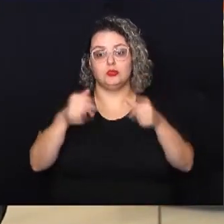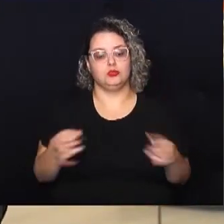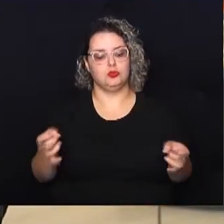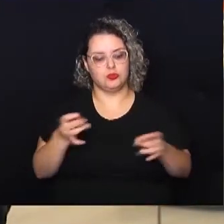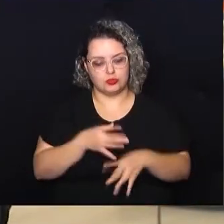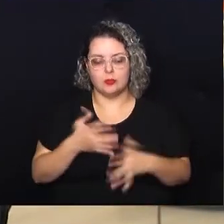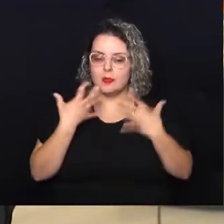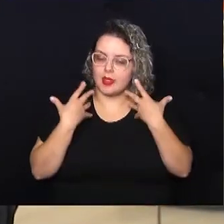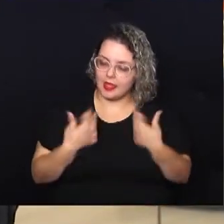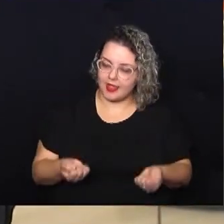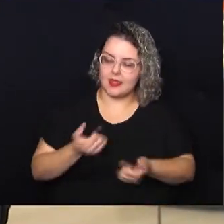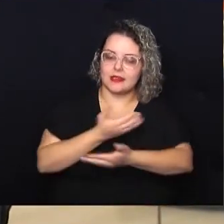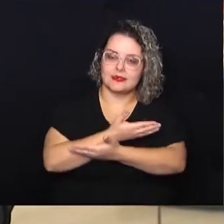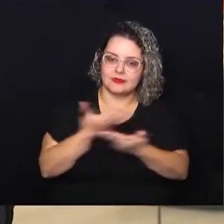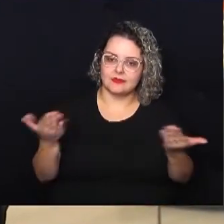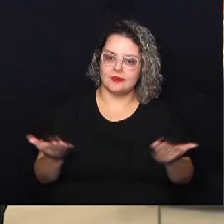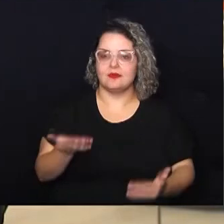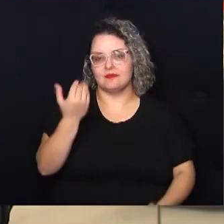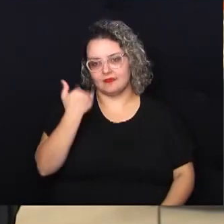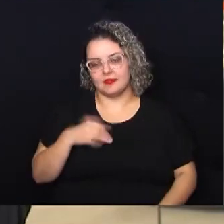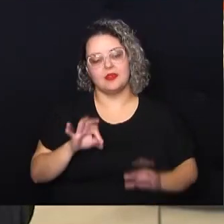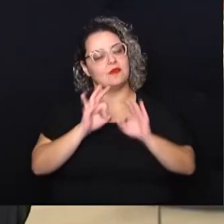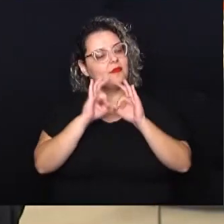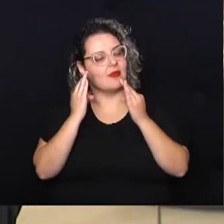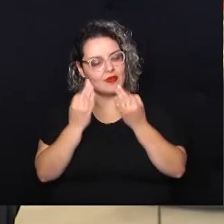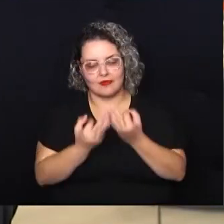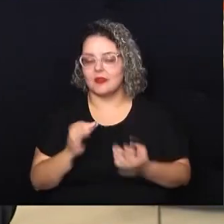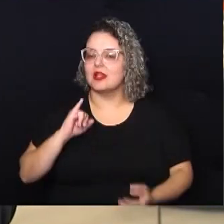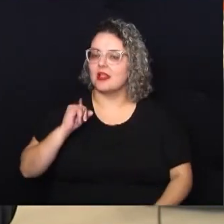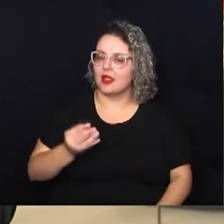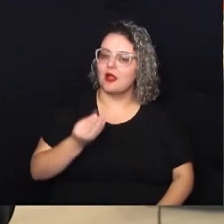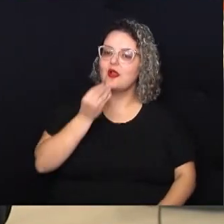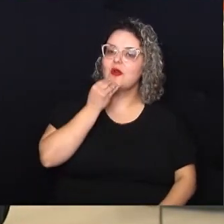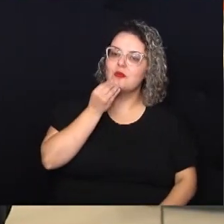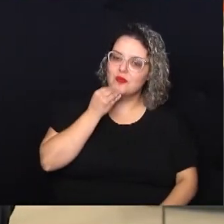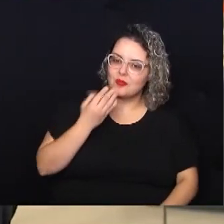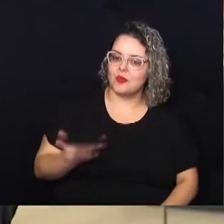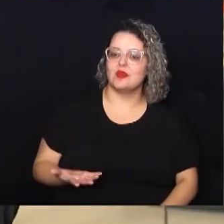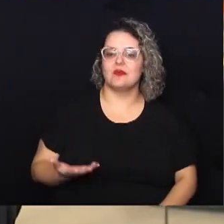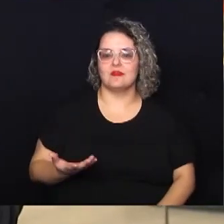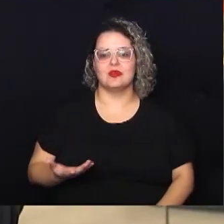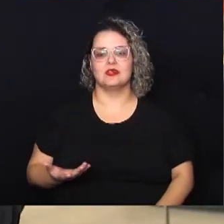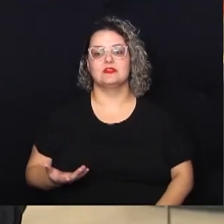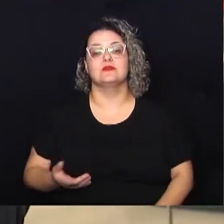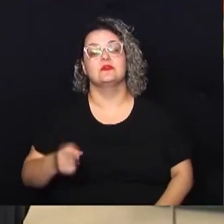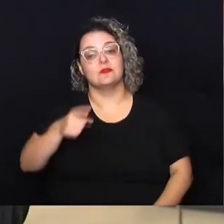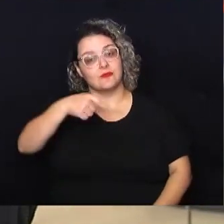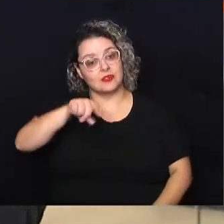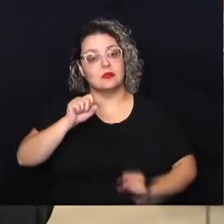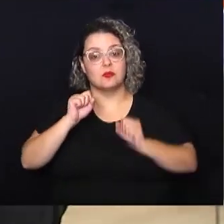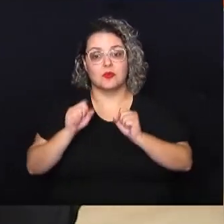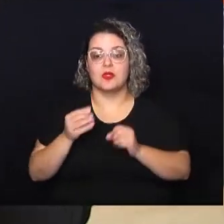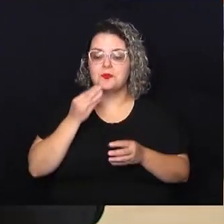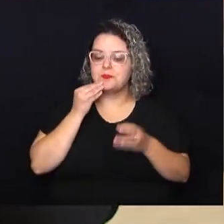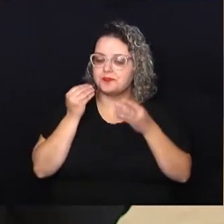para recebê-los. Venham com a família, aproveitem essa oportunidade. Vocês poderão